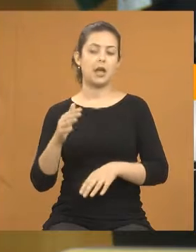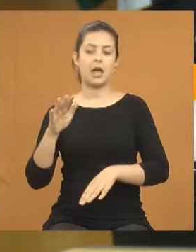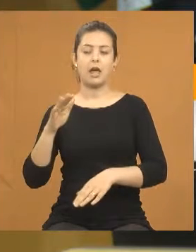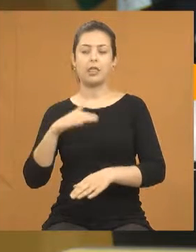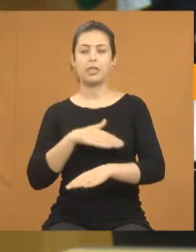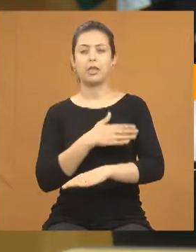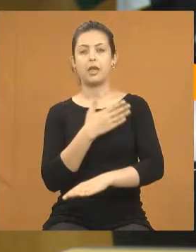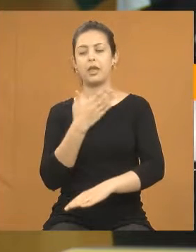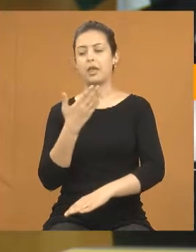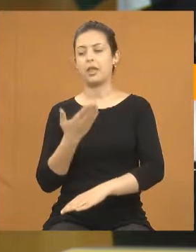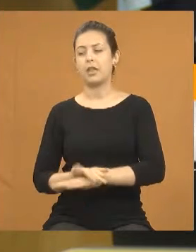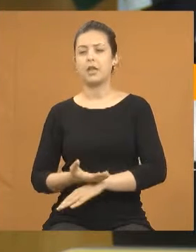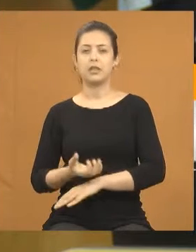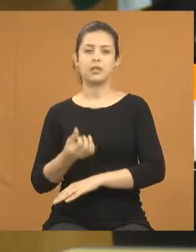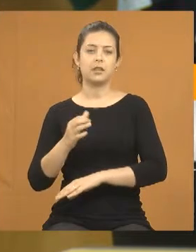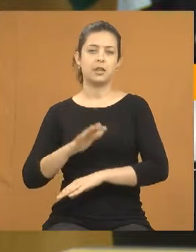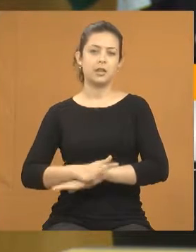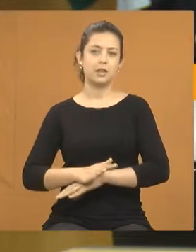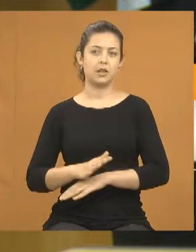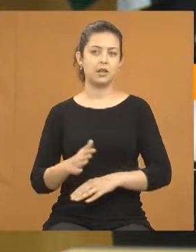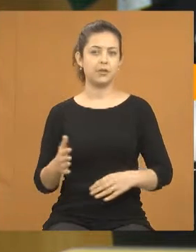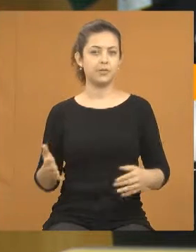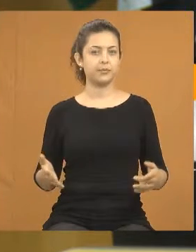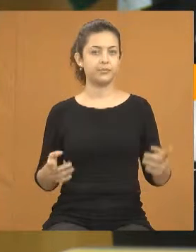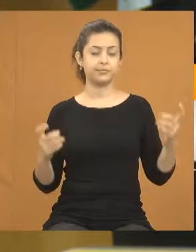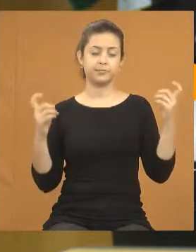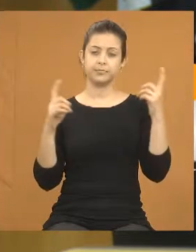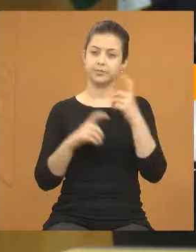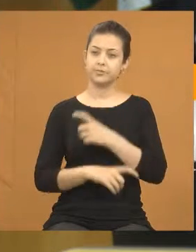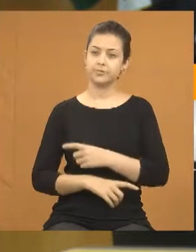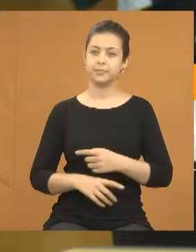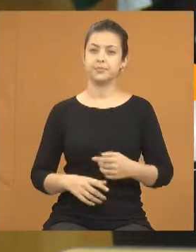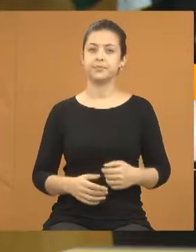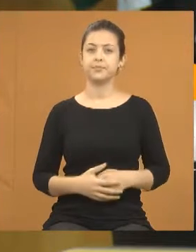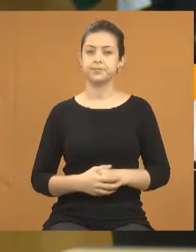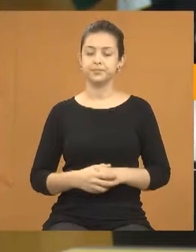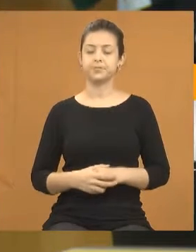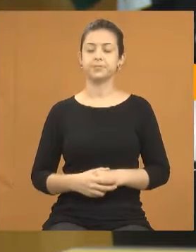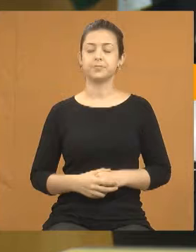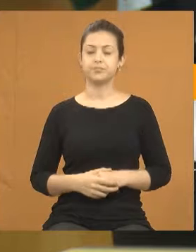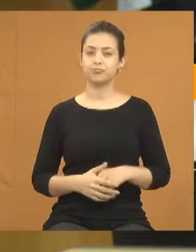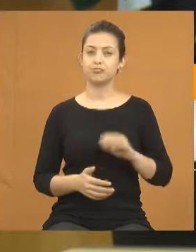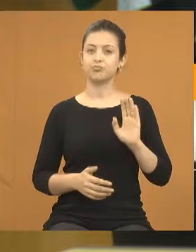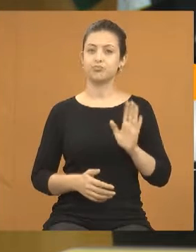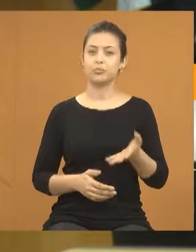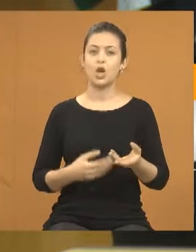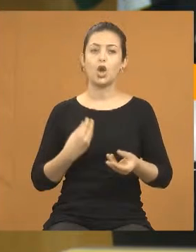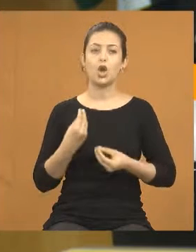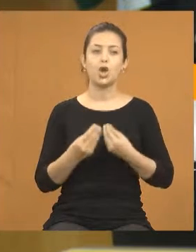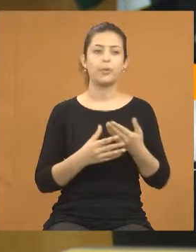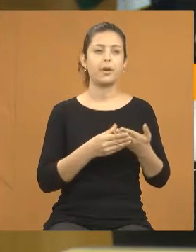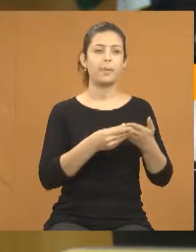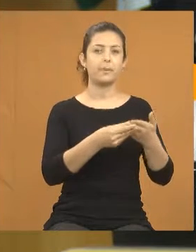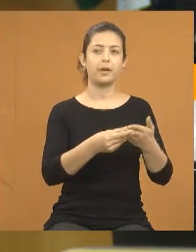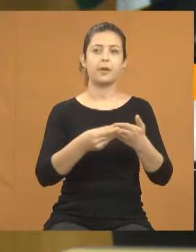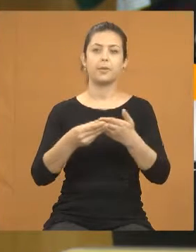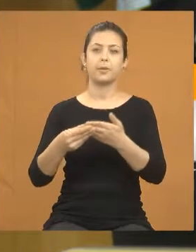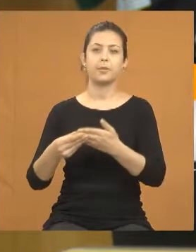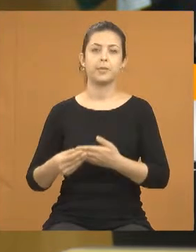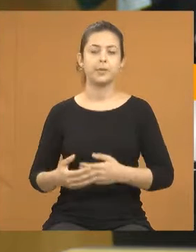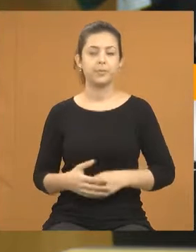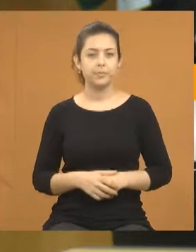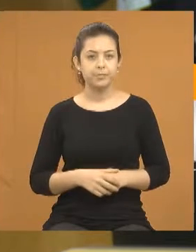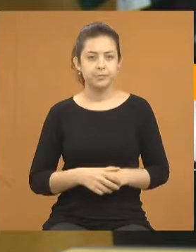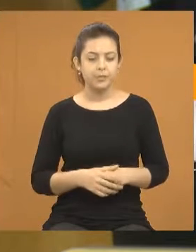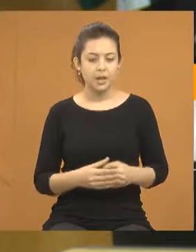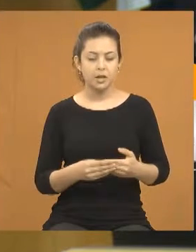tarde. E está sendo e vai ser uma dificuldade danada para entregar esses materiais, tendo em vista que só pode